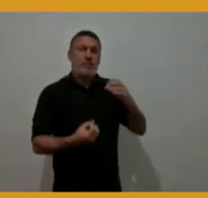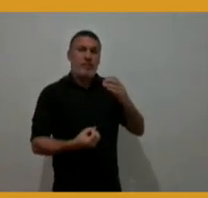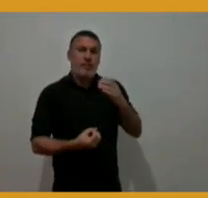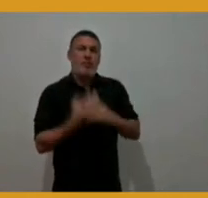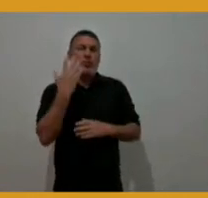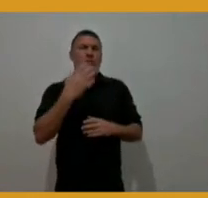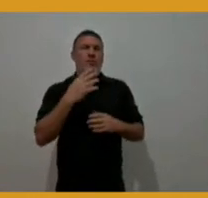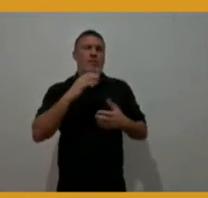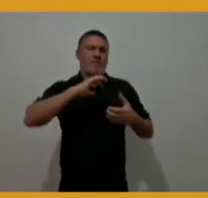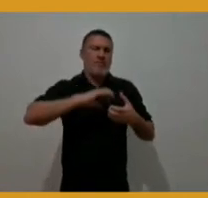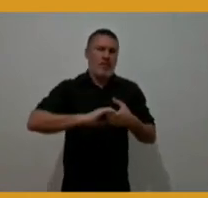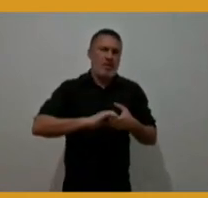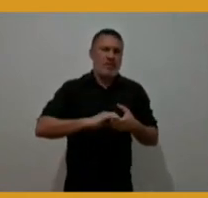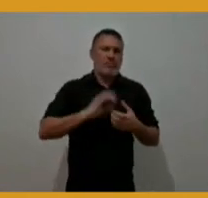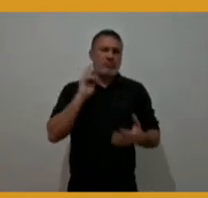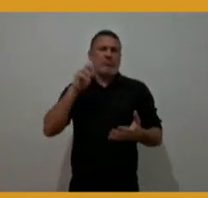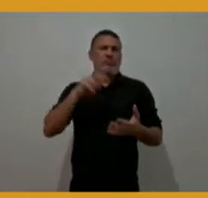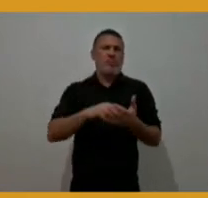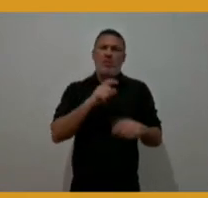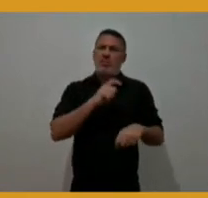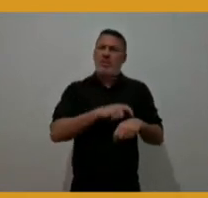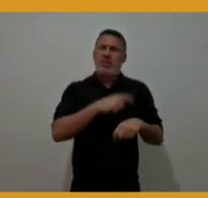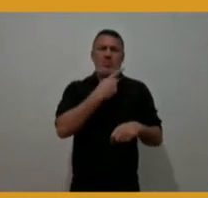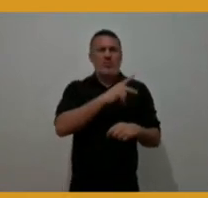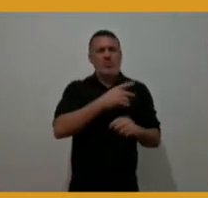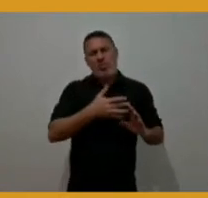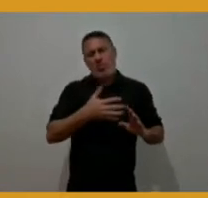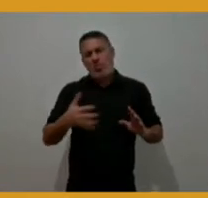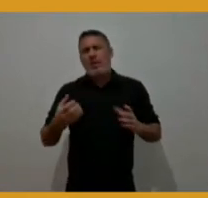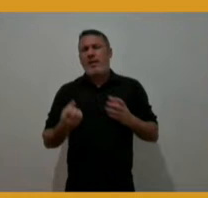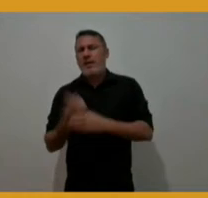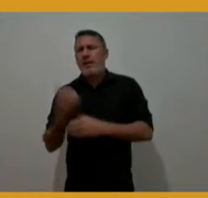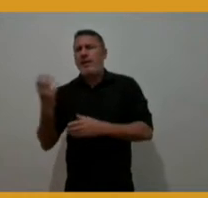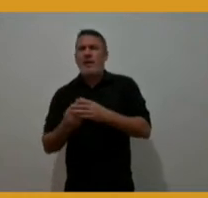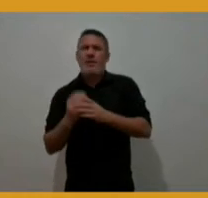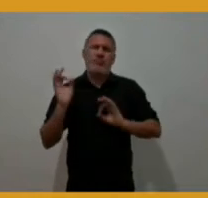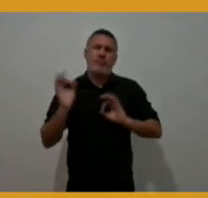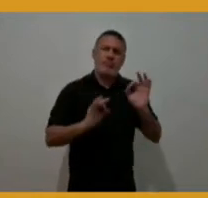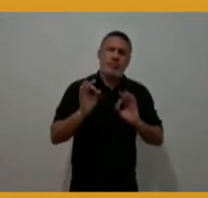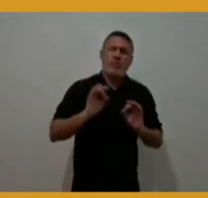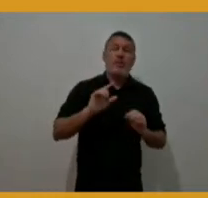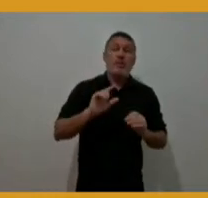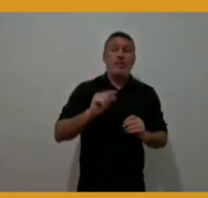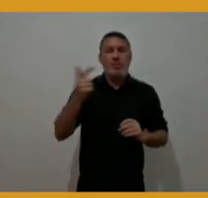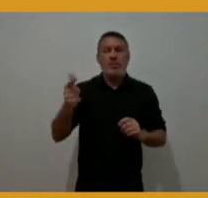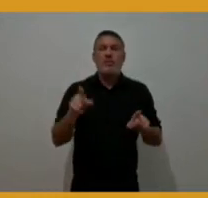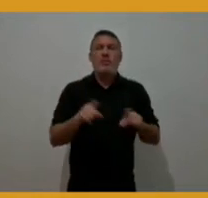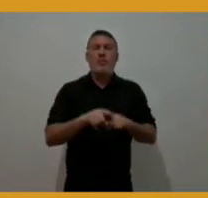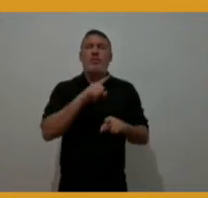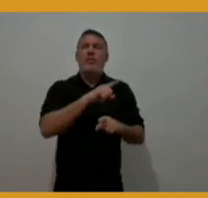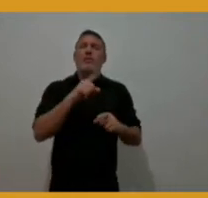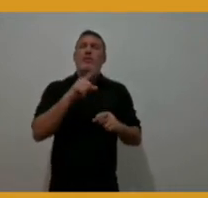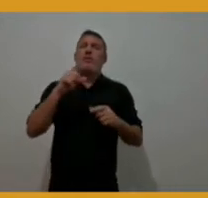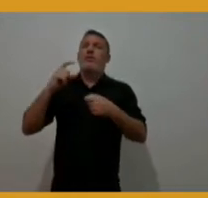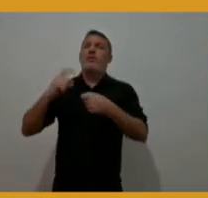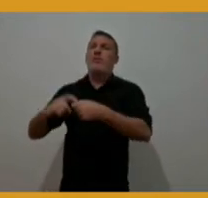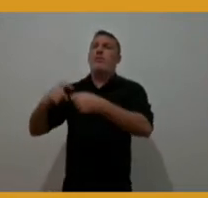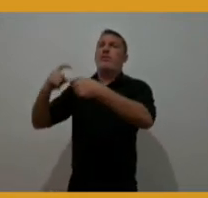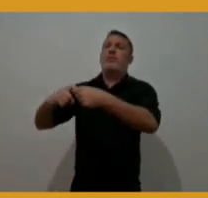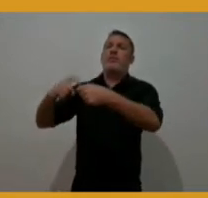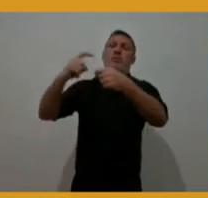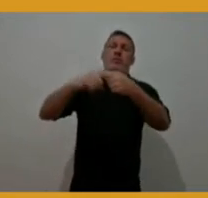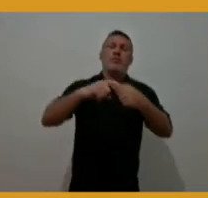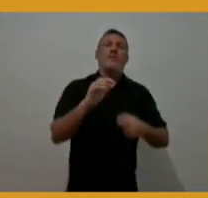dedicando seu tempo inicialmente à criação, mas posteriormente à expansão e consolidação de um